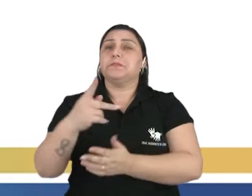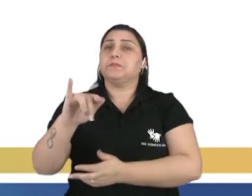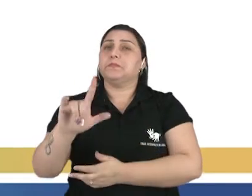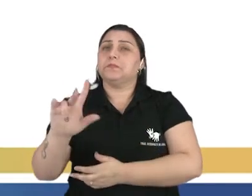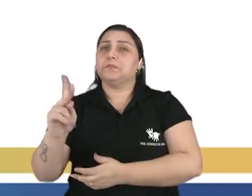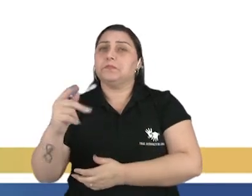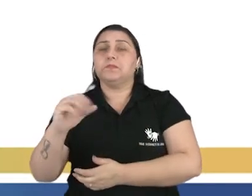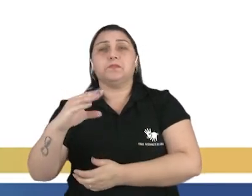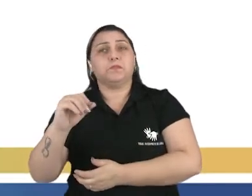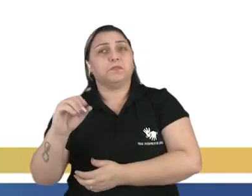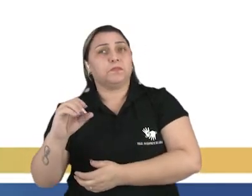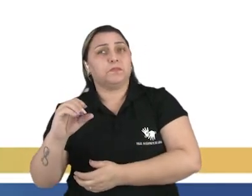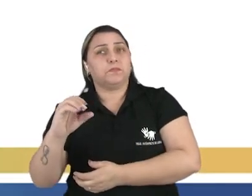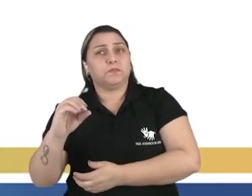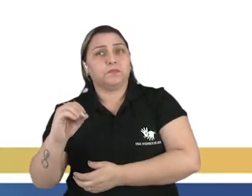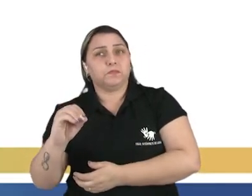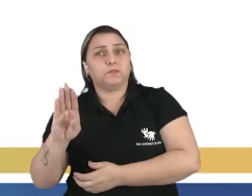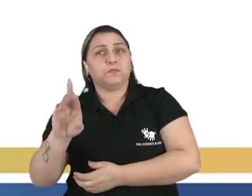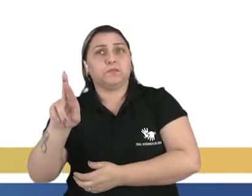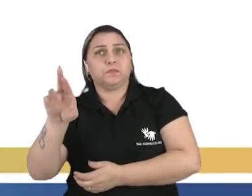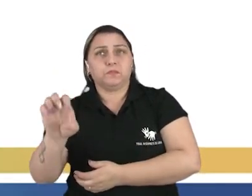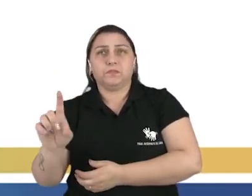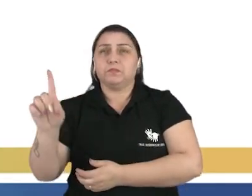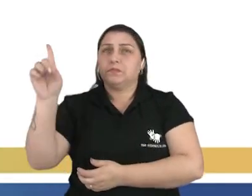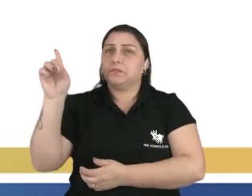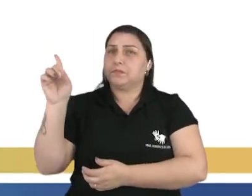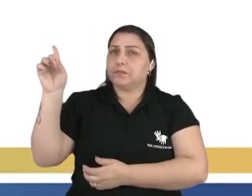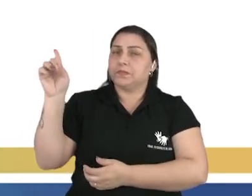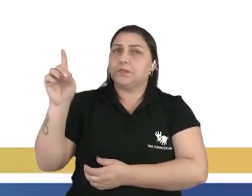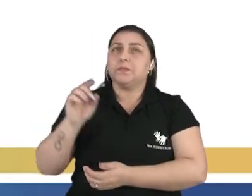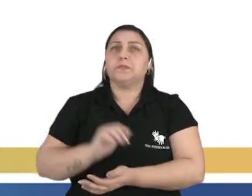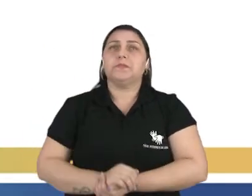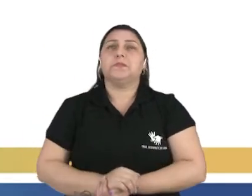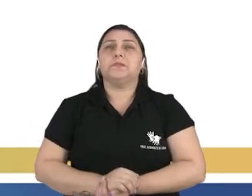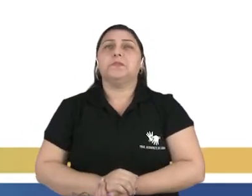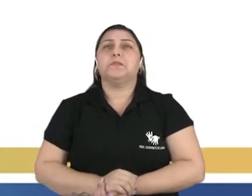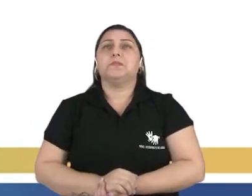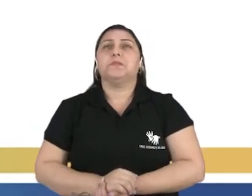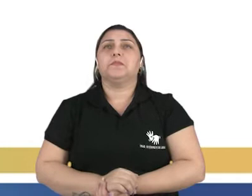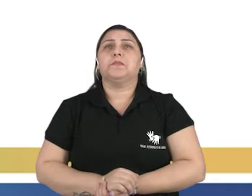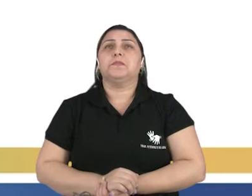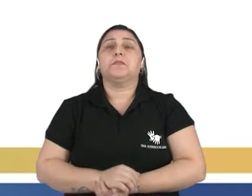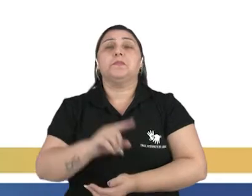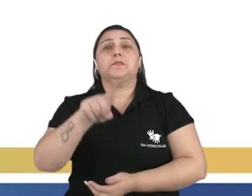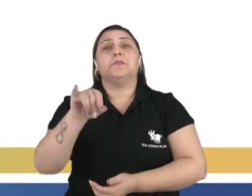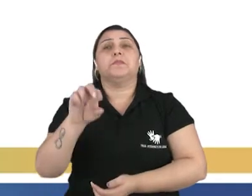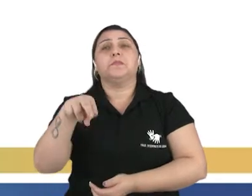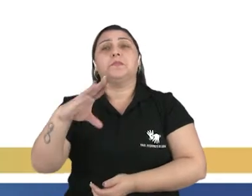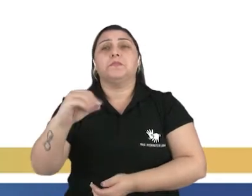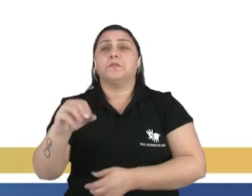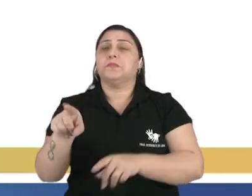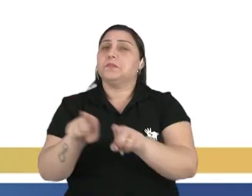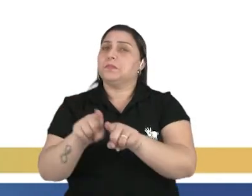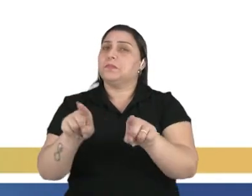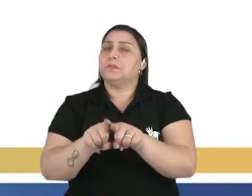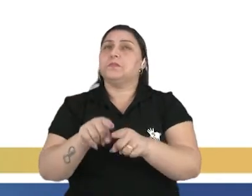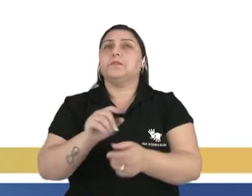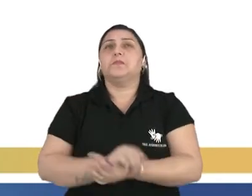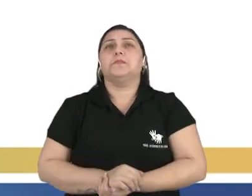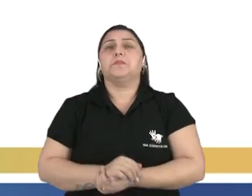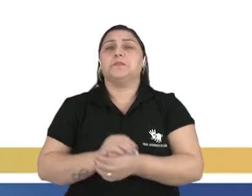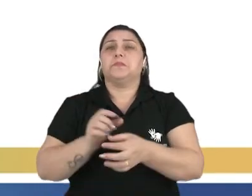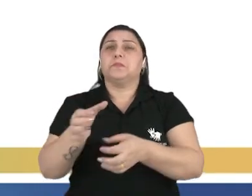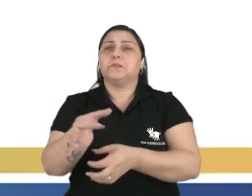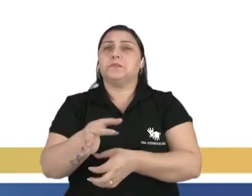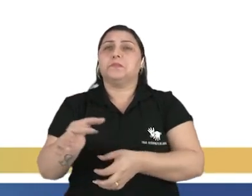de cobre, que são essas aqui, mas como se fosse um bronze, e a pilhas de zinco, né? As pilhas de zinco, né? Ou então